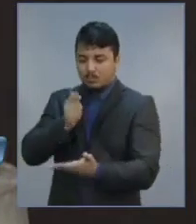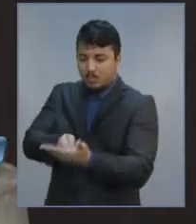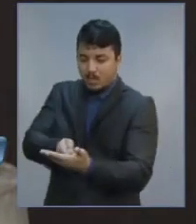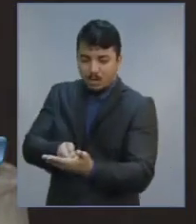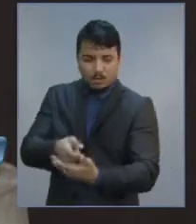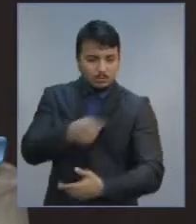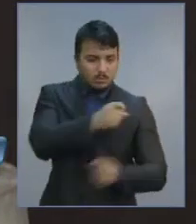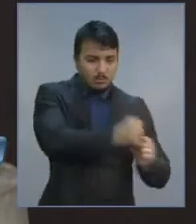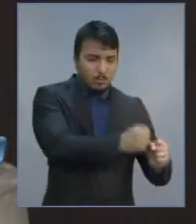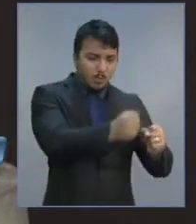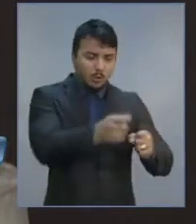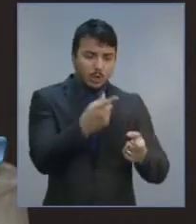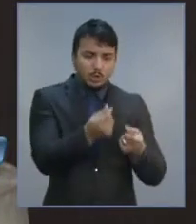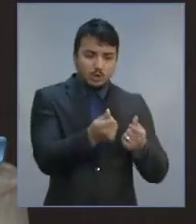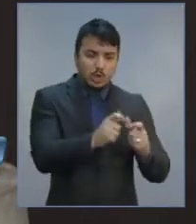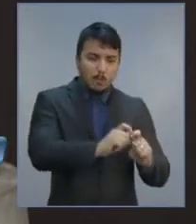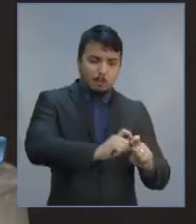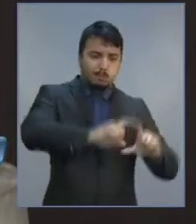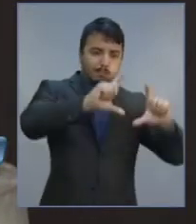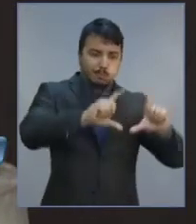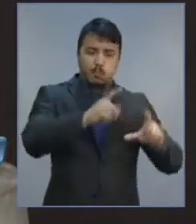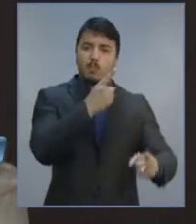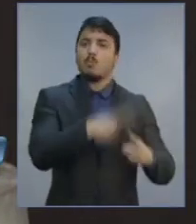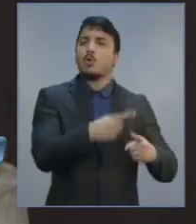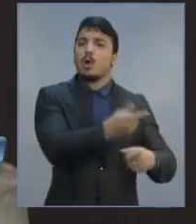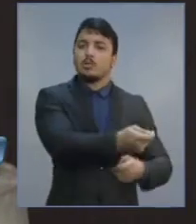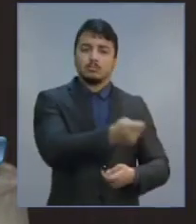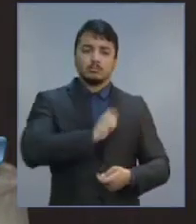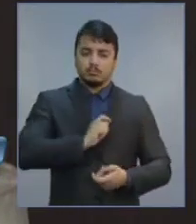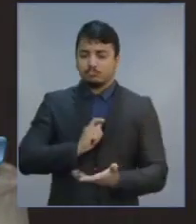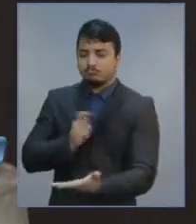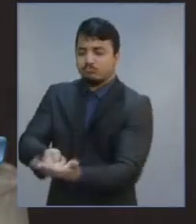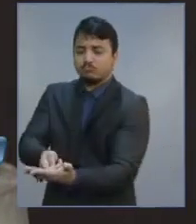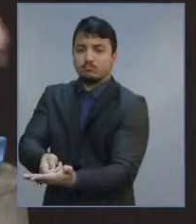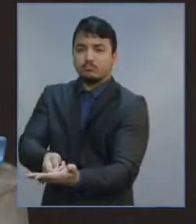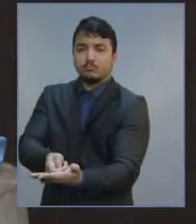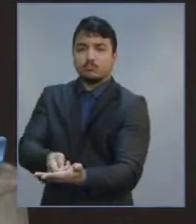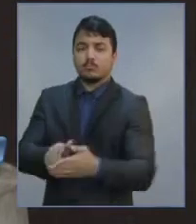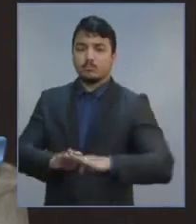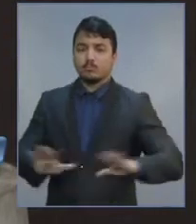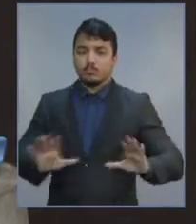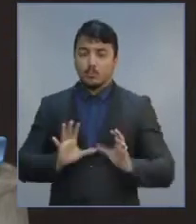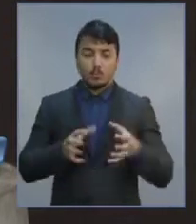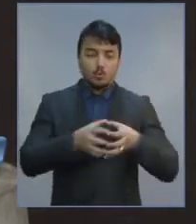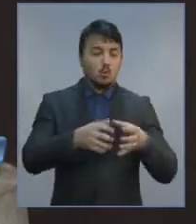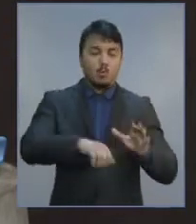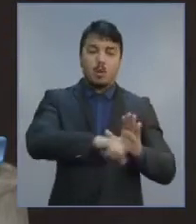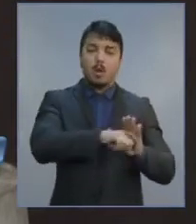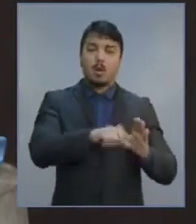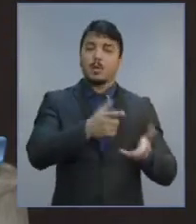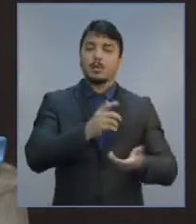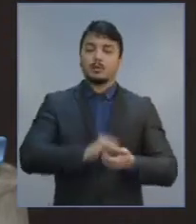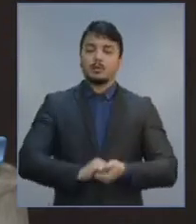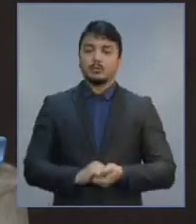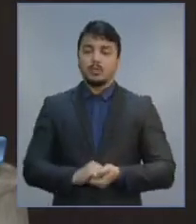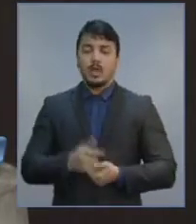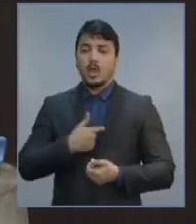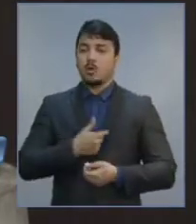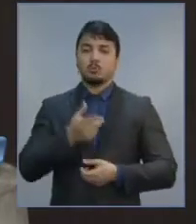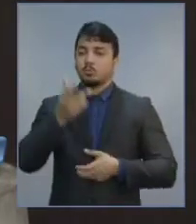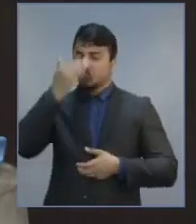das facções criminosas. Aumenta-se o poder dos grupos armados. Eu não